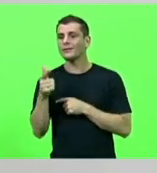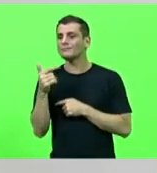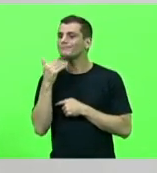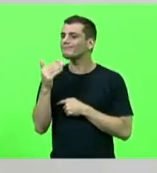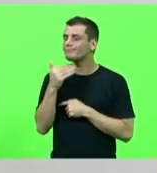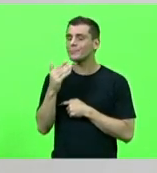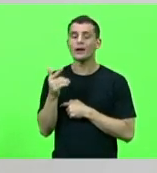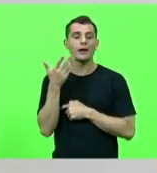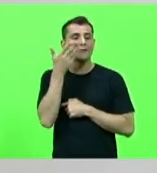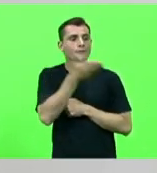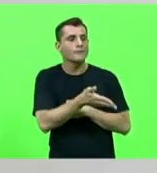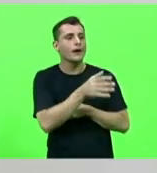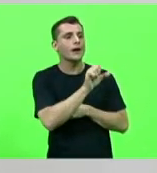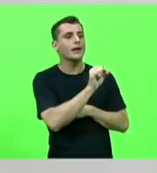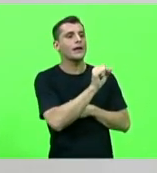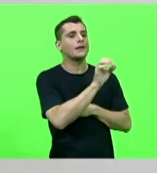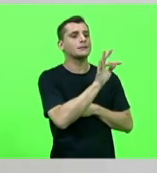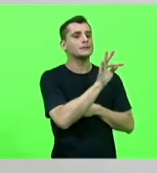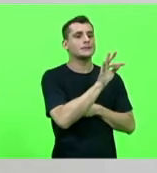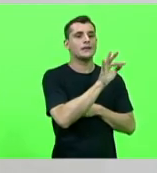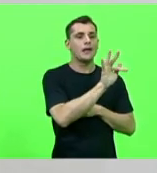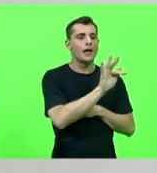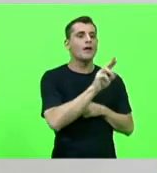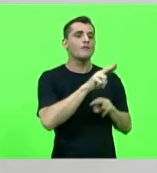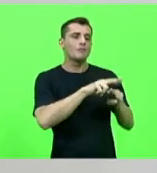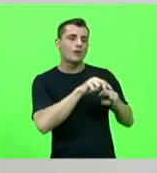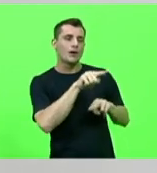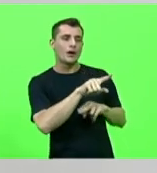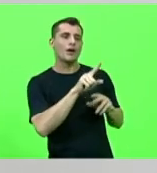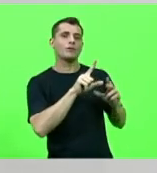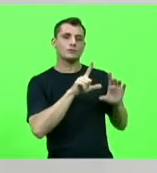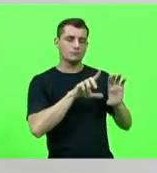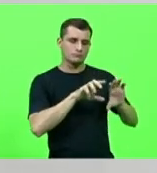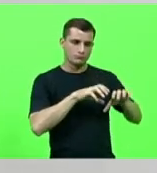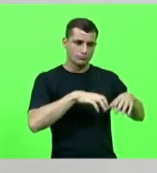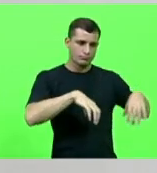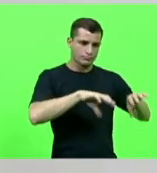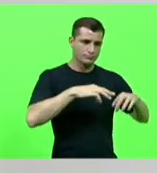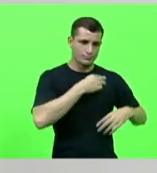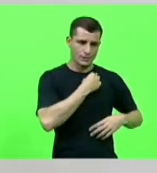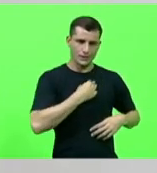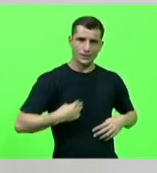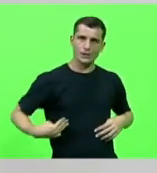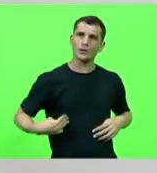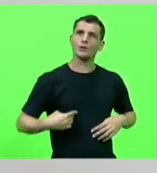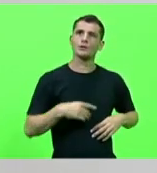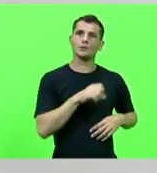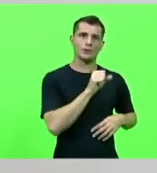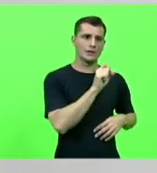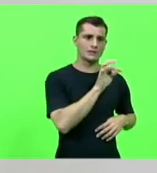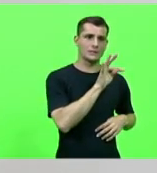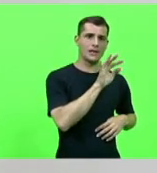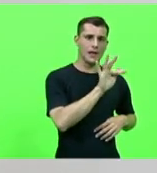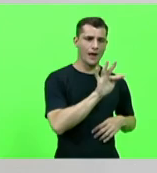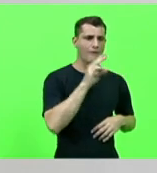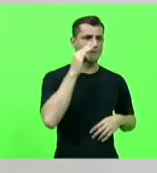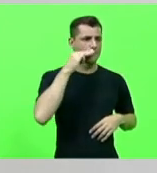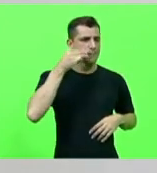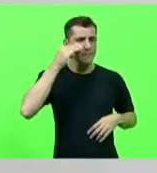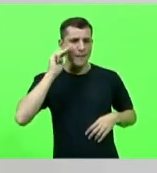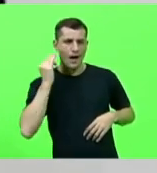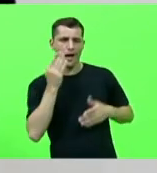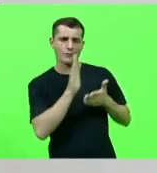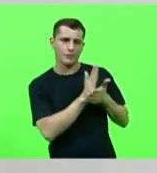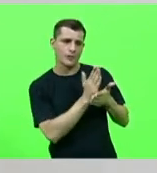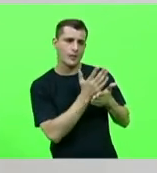são esquerdistas, de ideologia de esquerda, marxista, e tem um livro de Marx na cabeceira, aí eles sabem, não, por quê? Porque